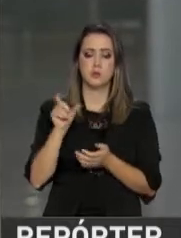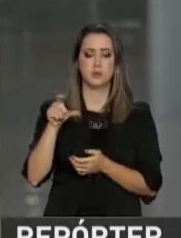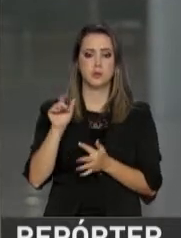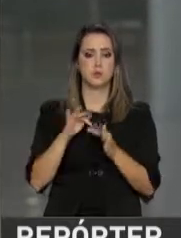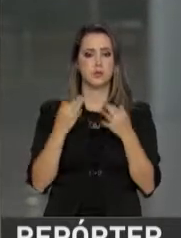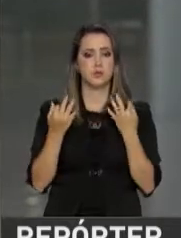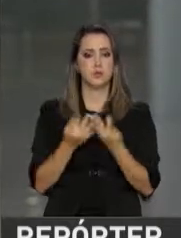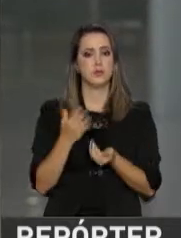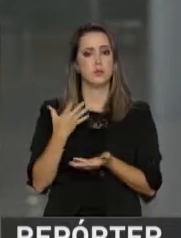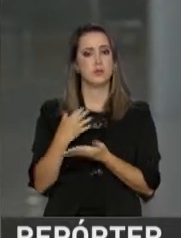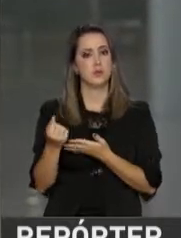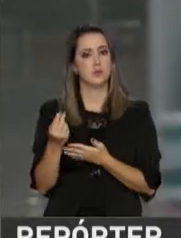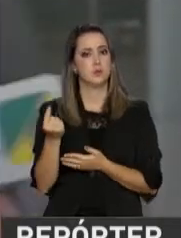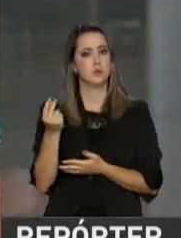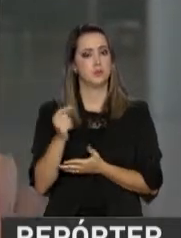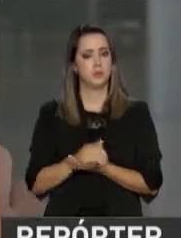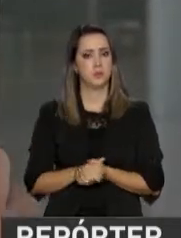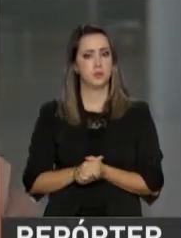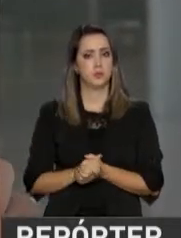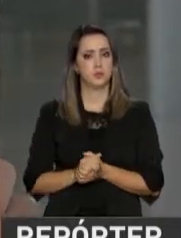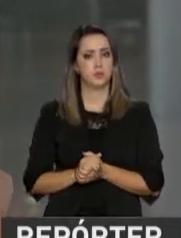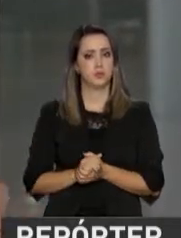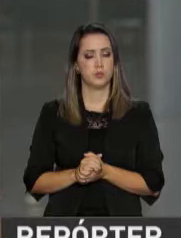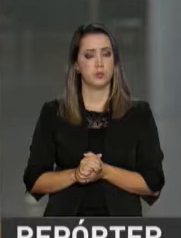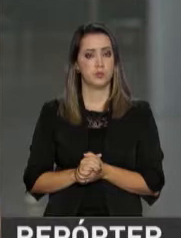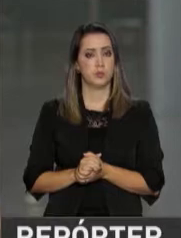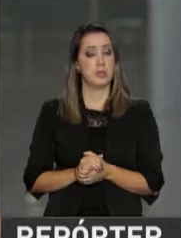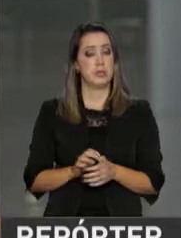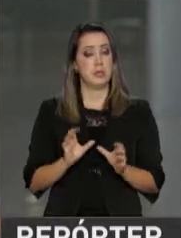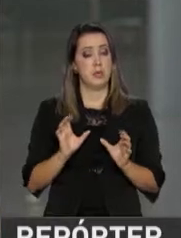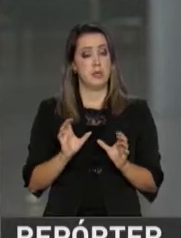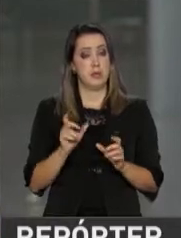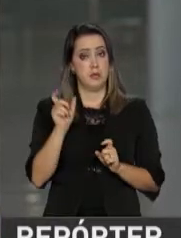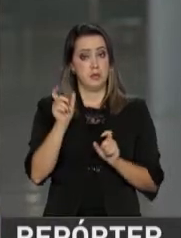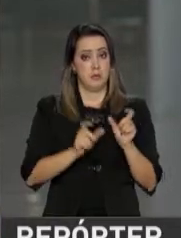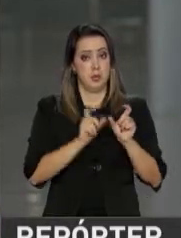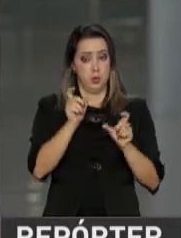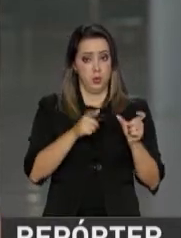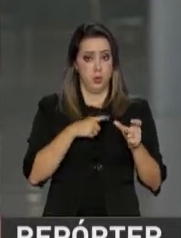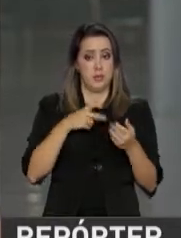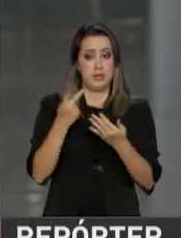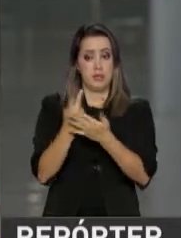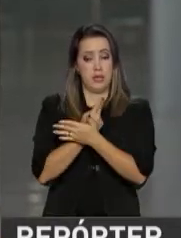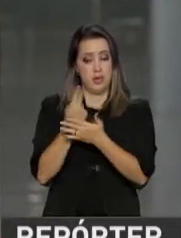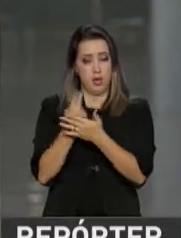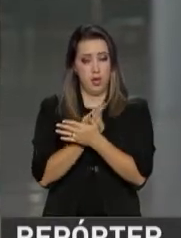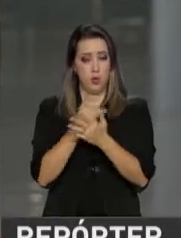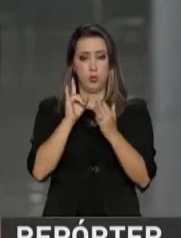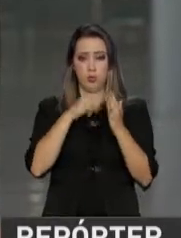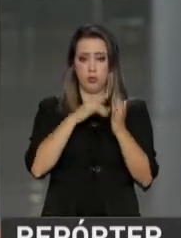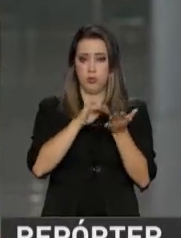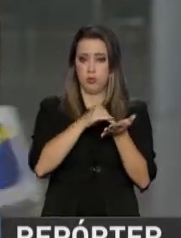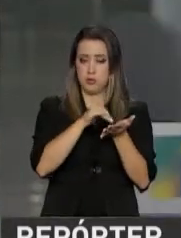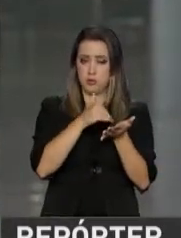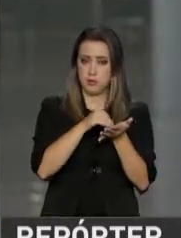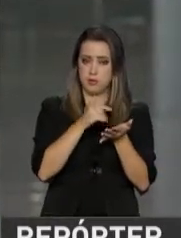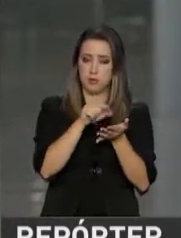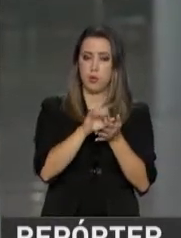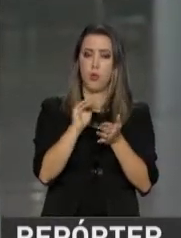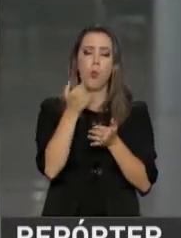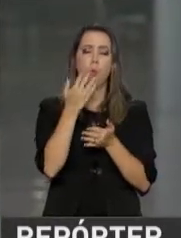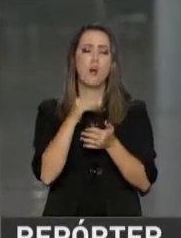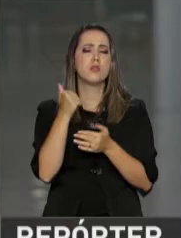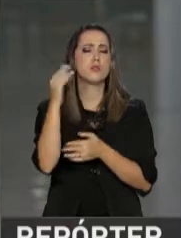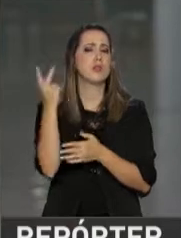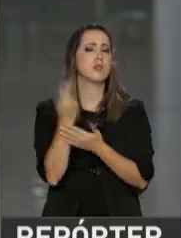terceiro com esse benefício no caso dos benefícios suspensos por inconsistência de informação quais são os erros mais comuns